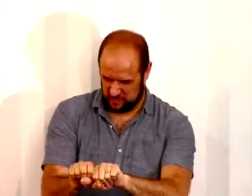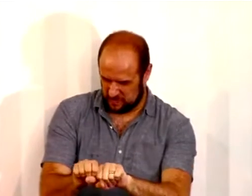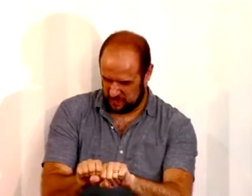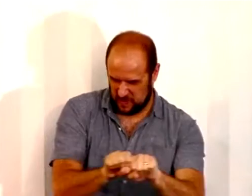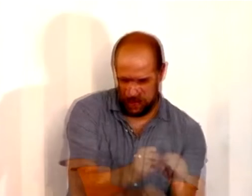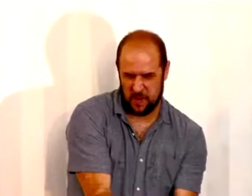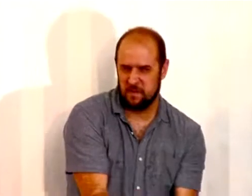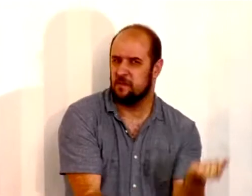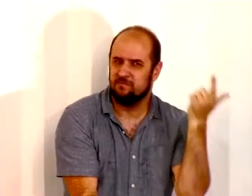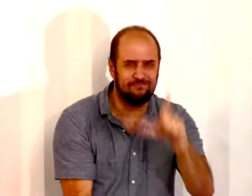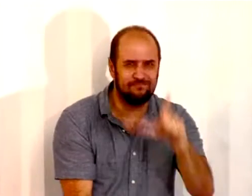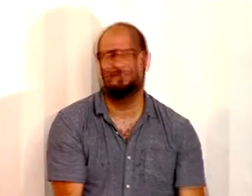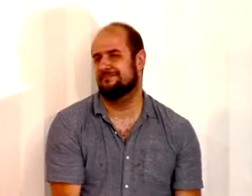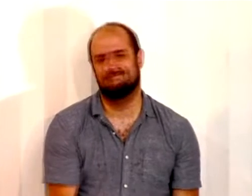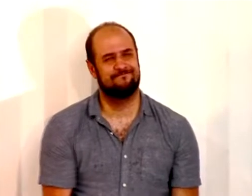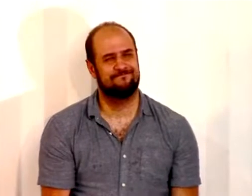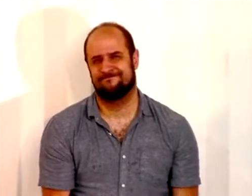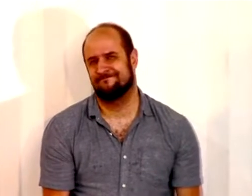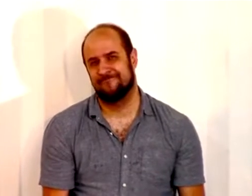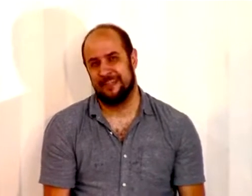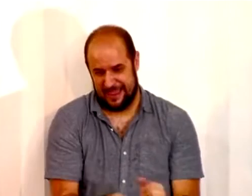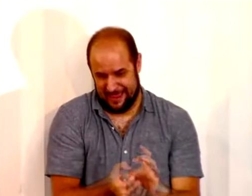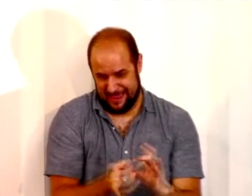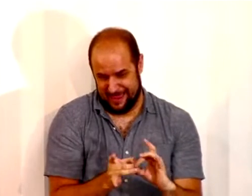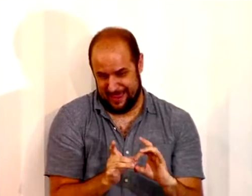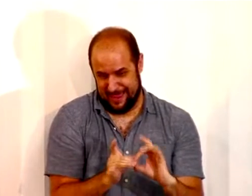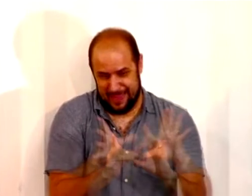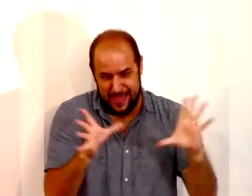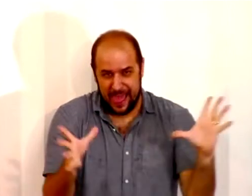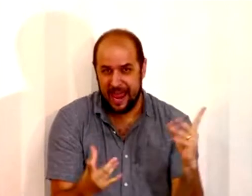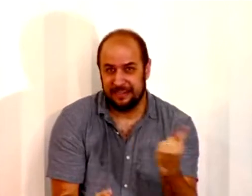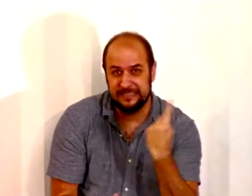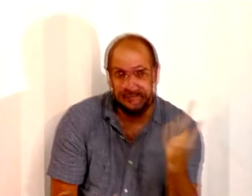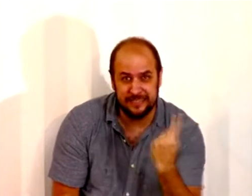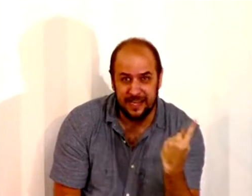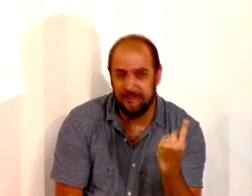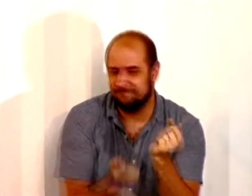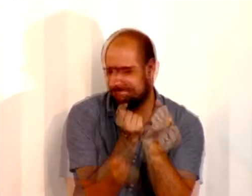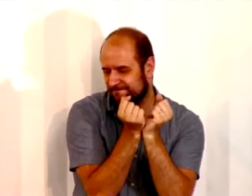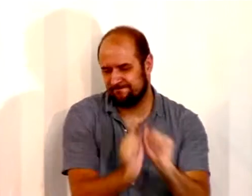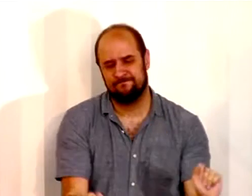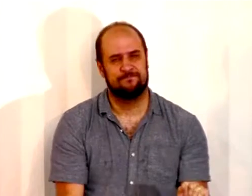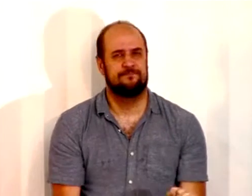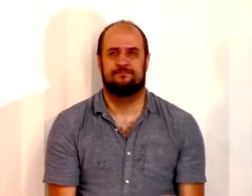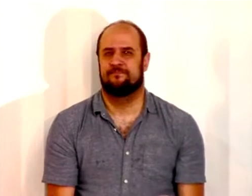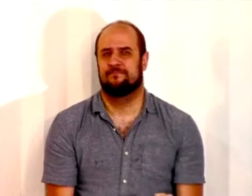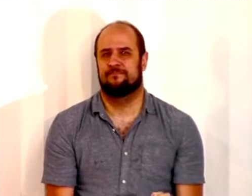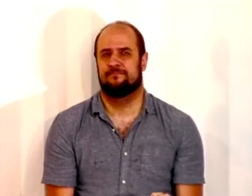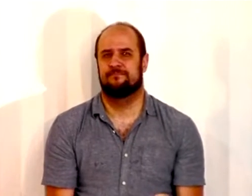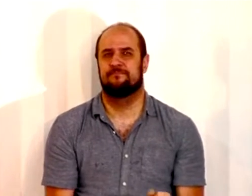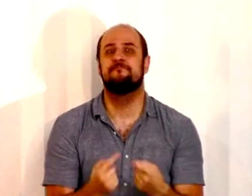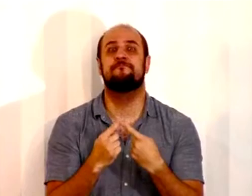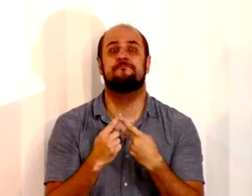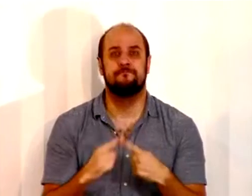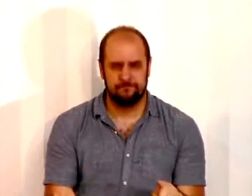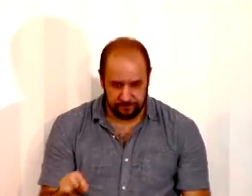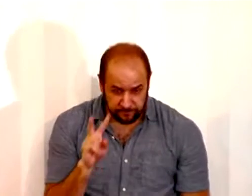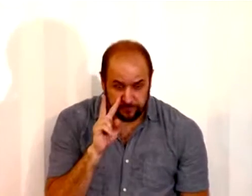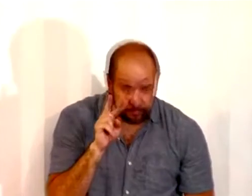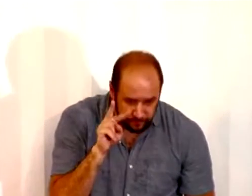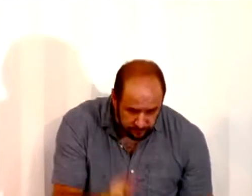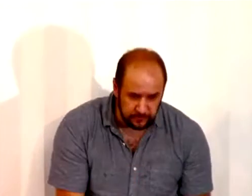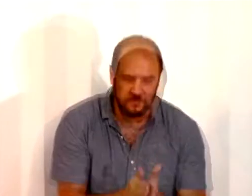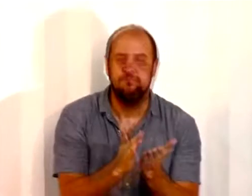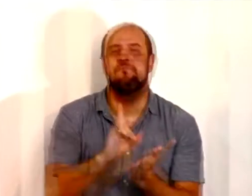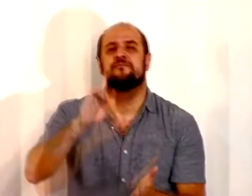jugo. O homem sozinho não consegue se libertar das garras do pecado que o separam de Deus. Mas aqui nós vemos então a